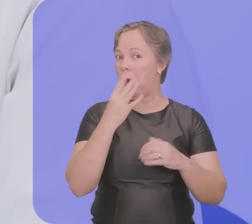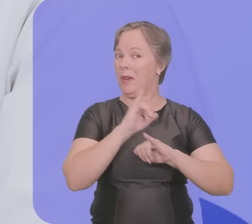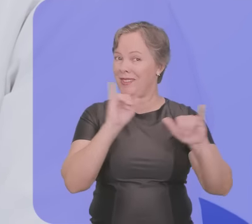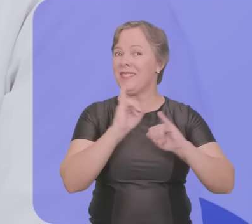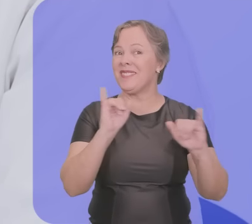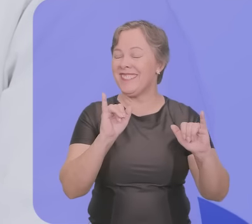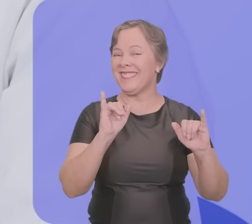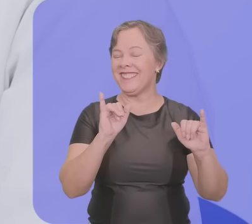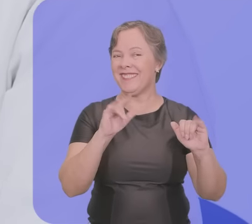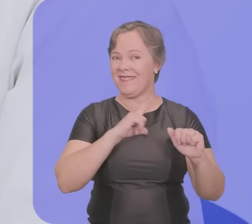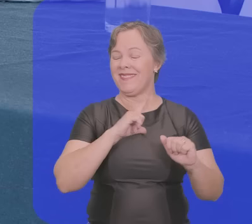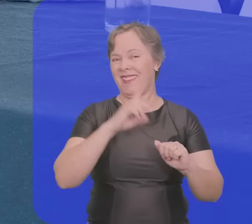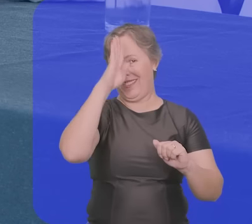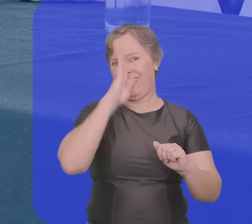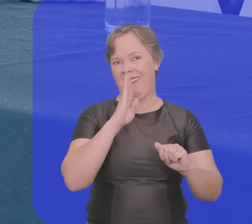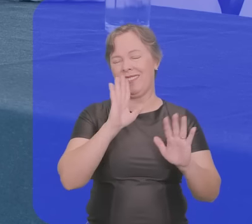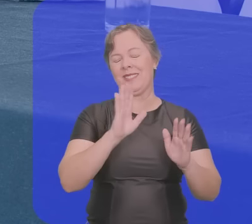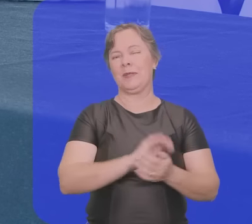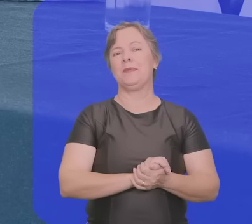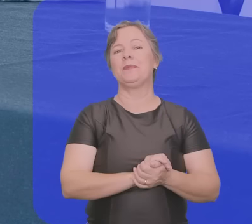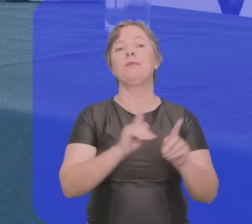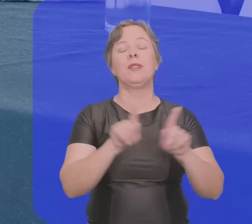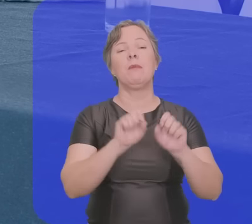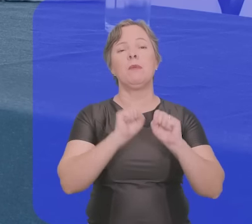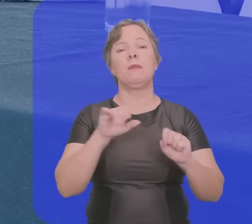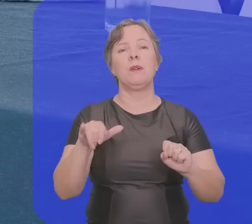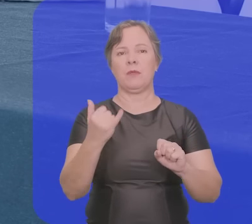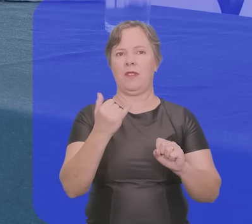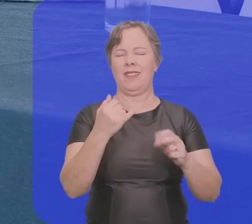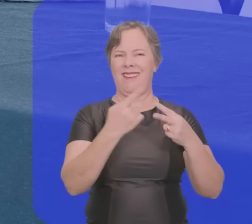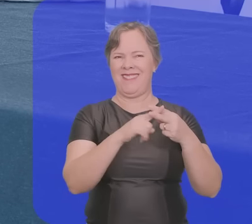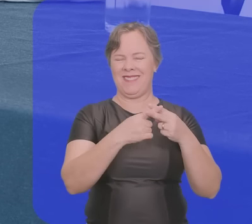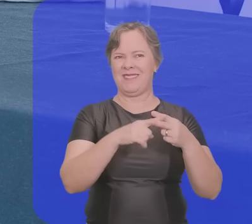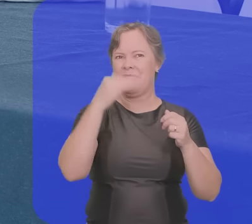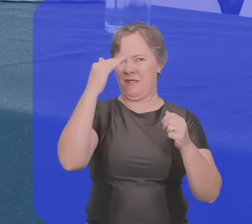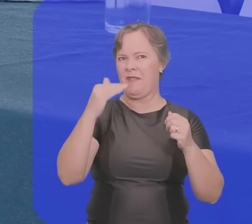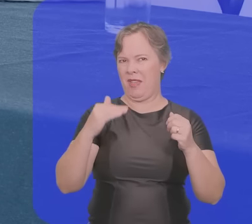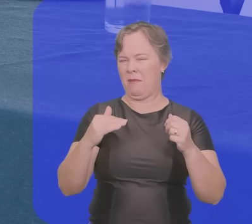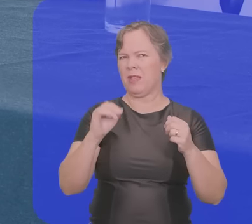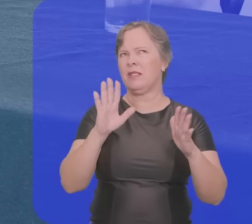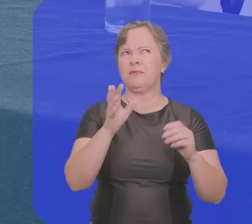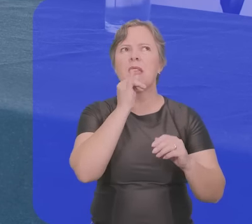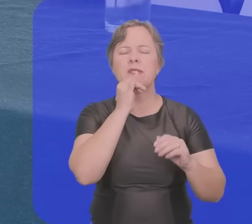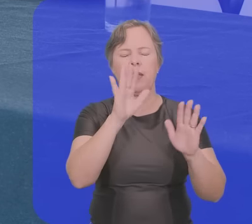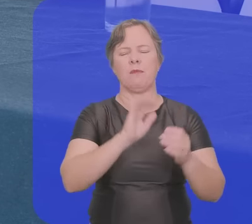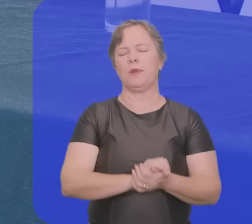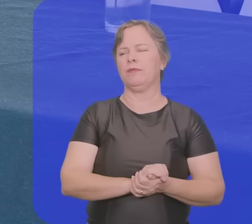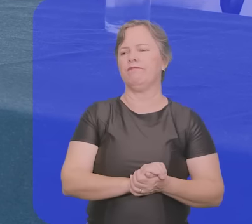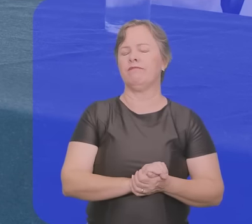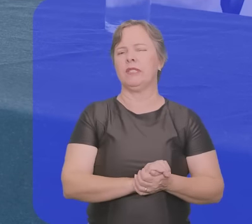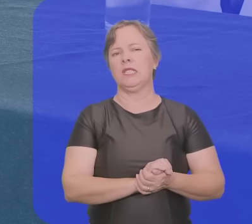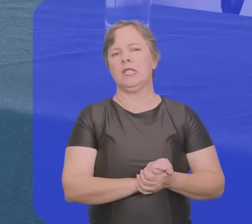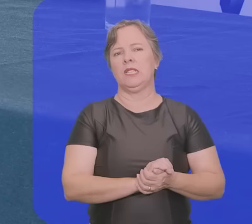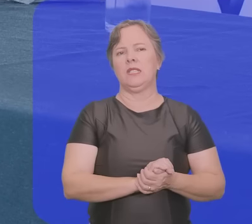essa. E a gente pode aproveitar essa ferramenta, por exemplo, para além